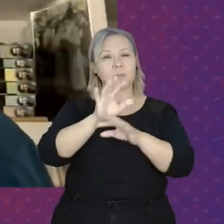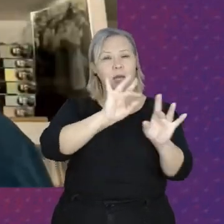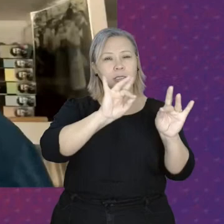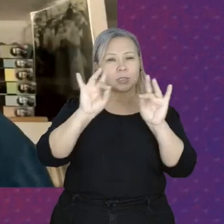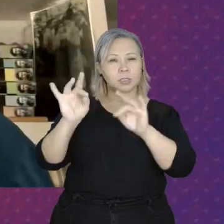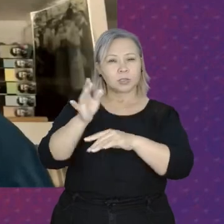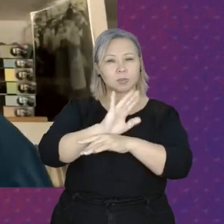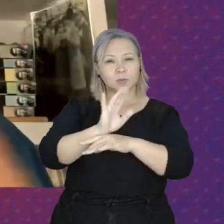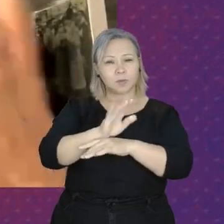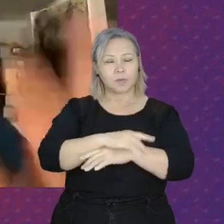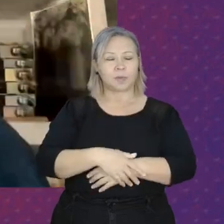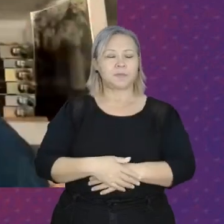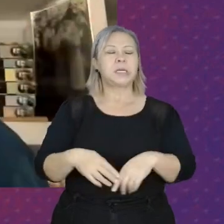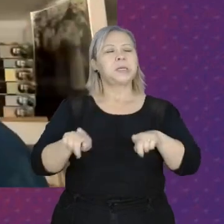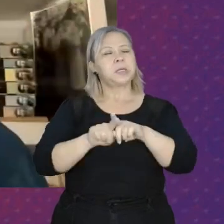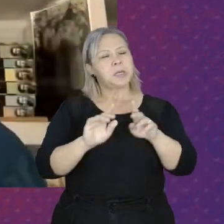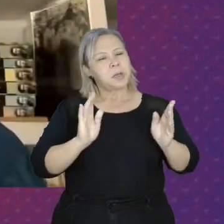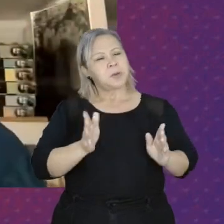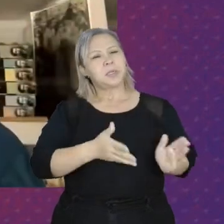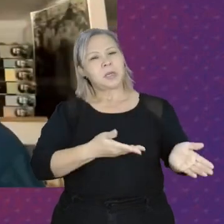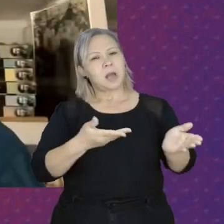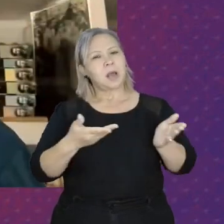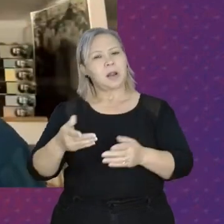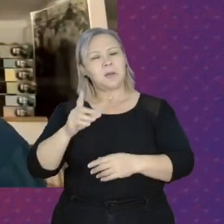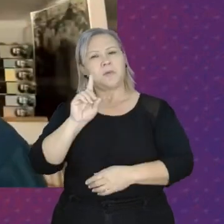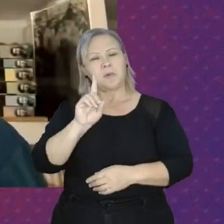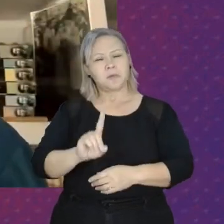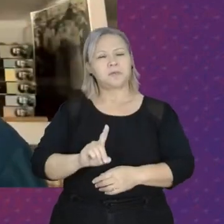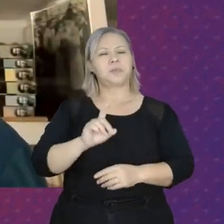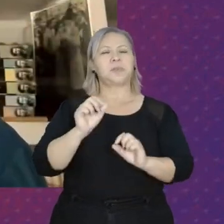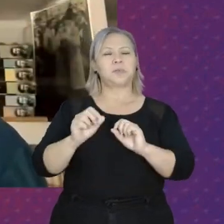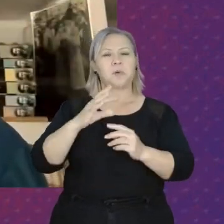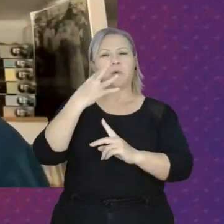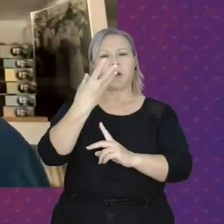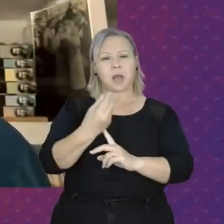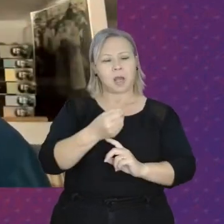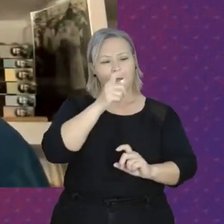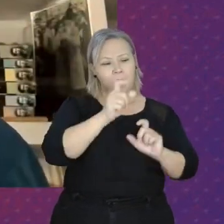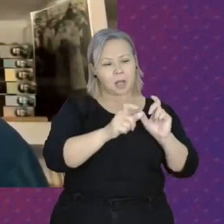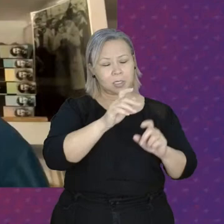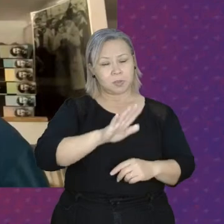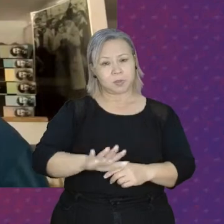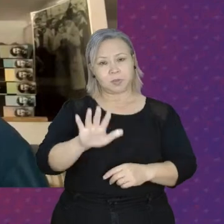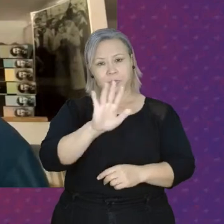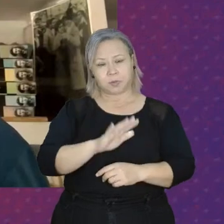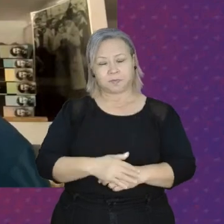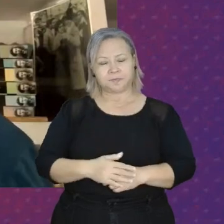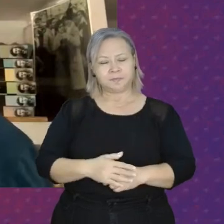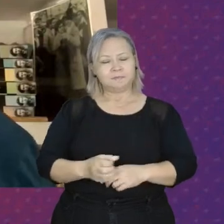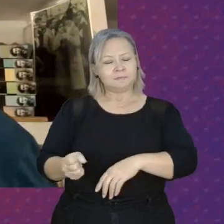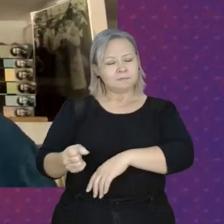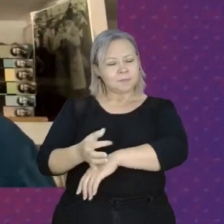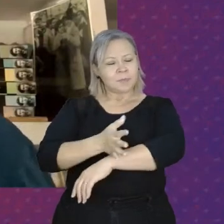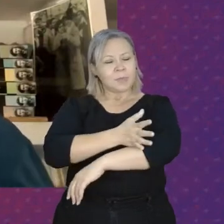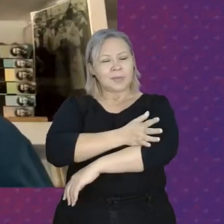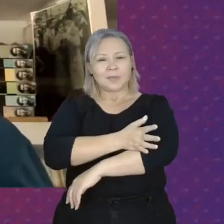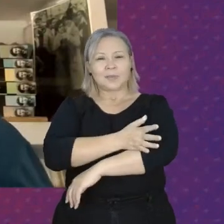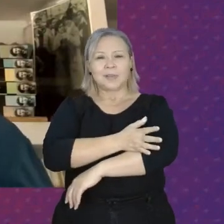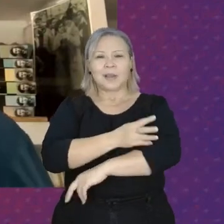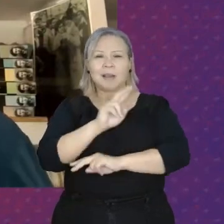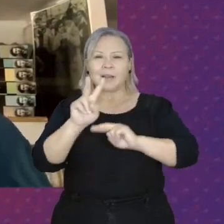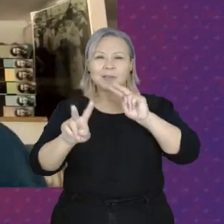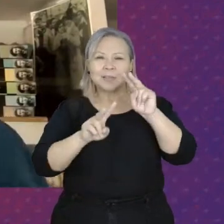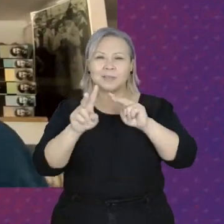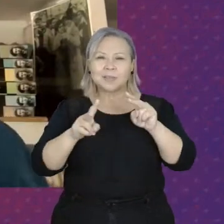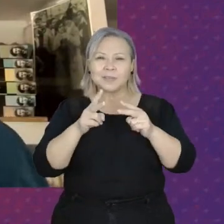levou artistas para conversar com as pessoas. E é muito tocante ver que as pessoas põem a sua melhor roupa para